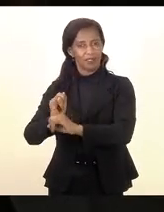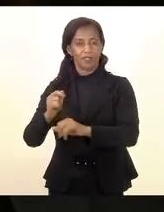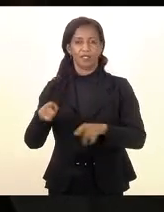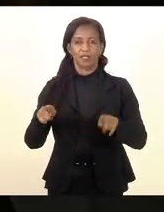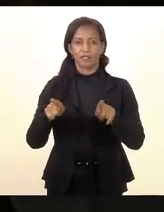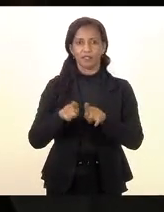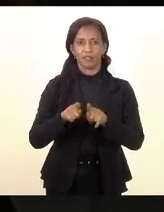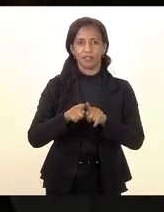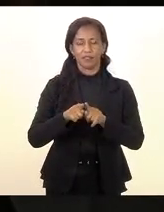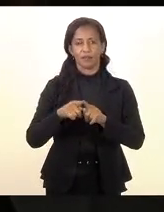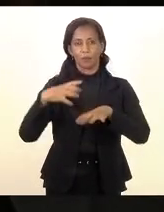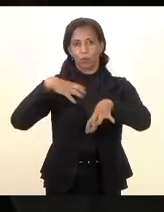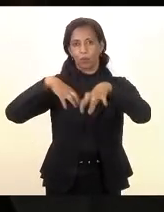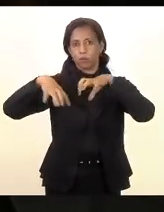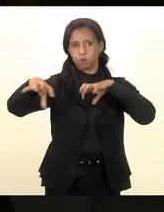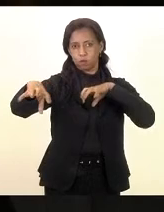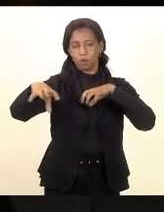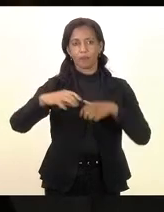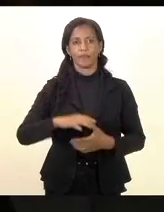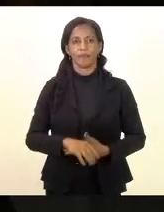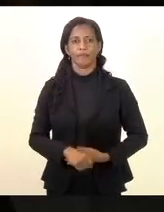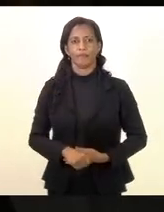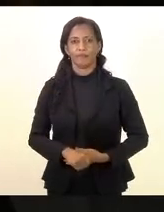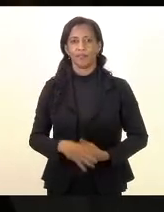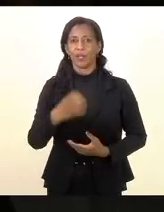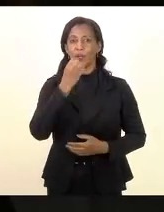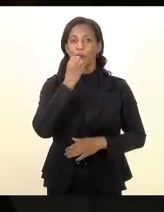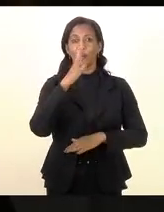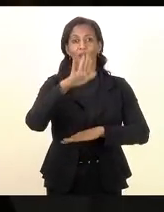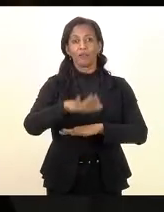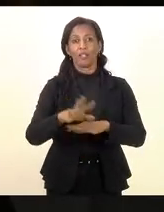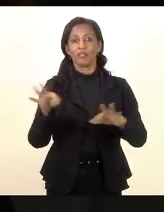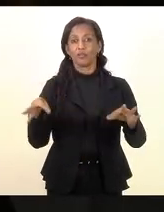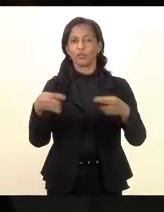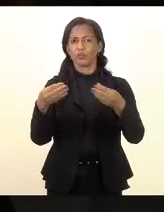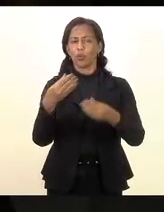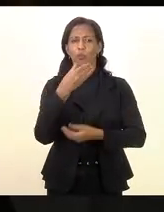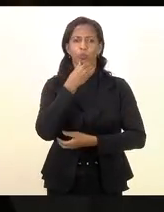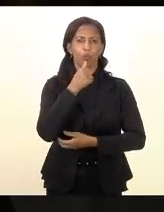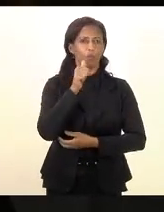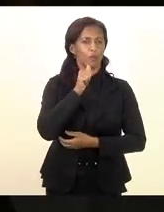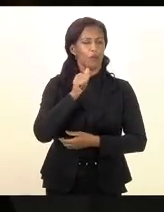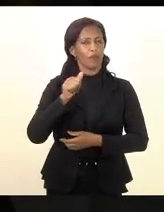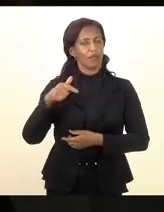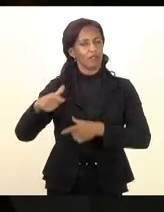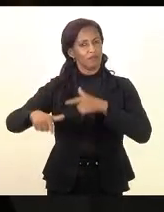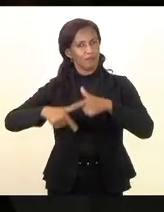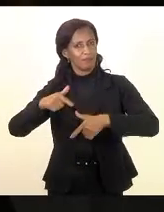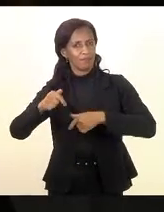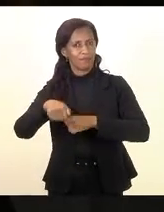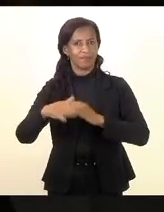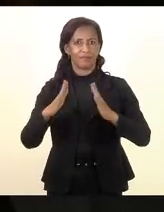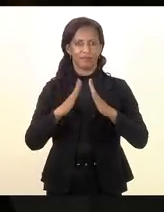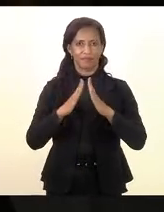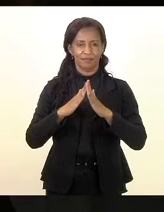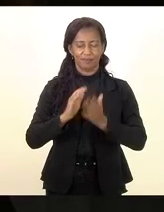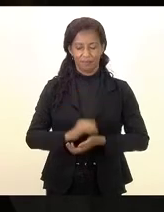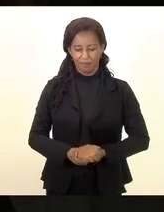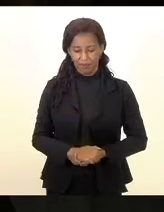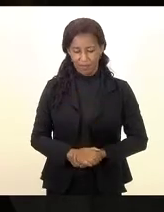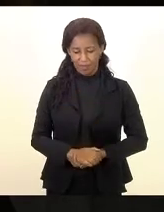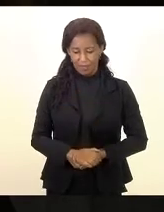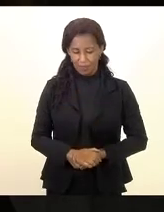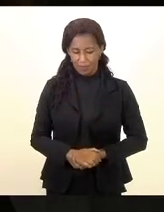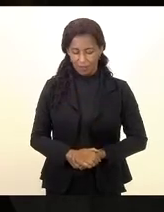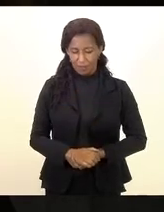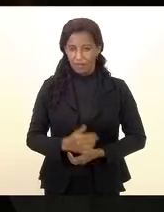de forma remota uma boa tarde a todos vocês senhoras e senhores servidores dessa casa eu não poderia